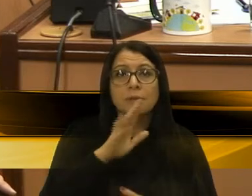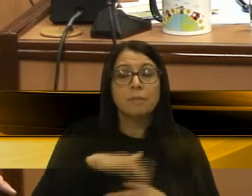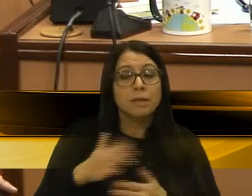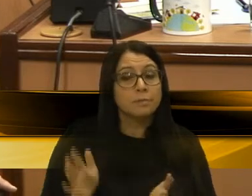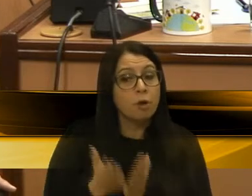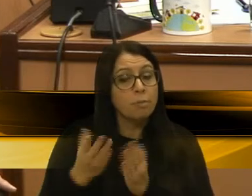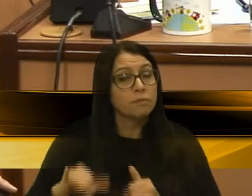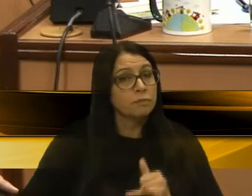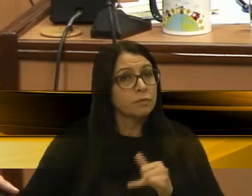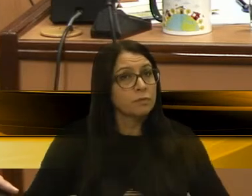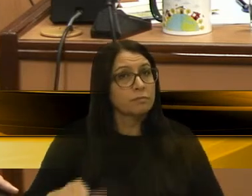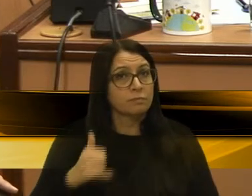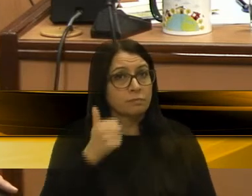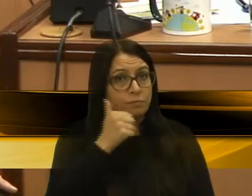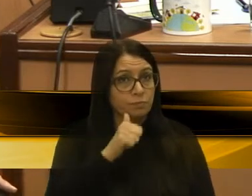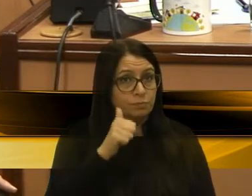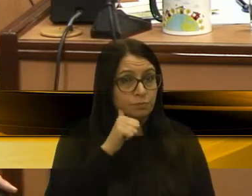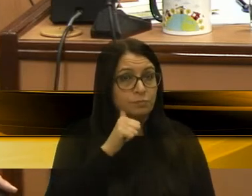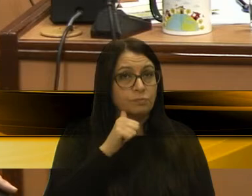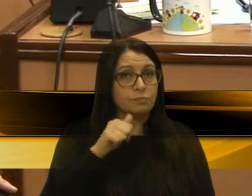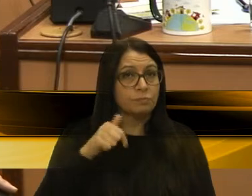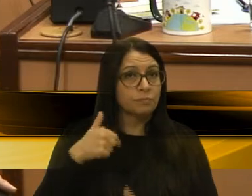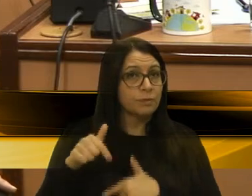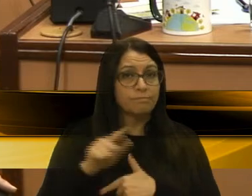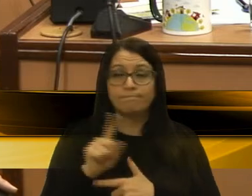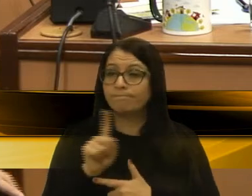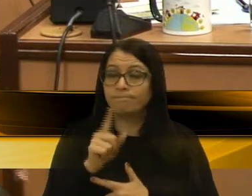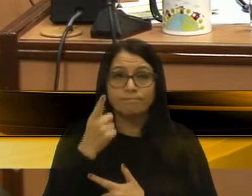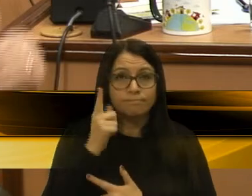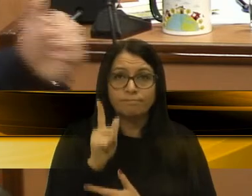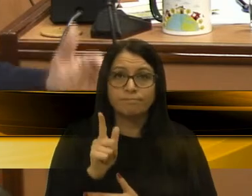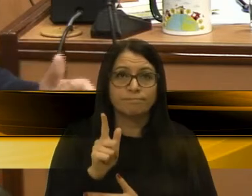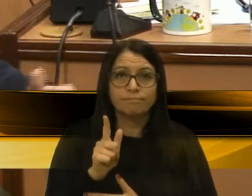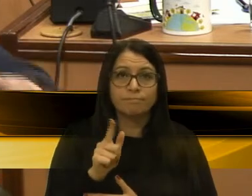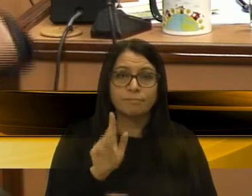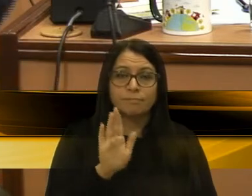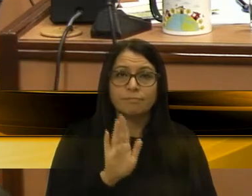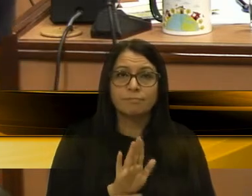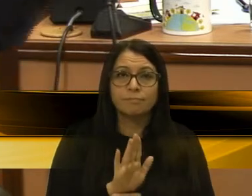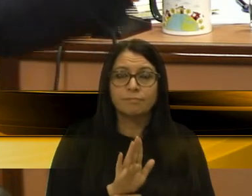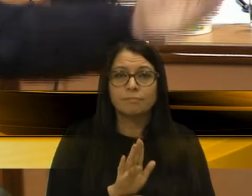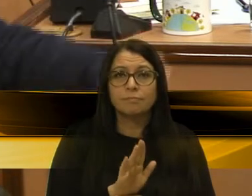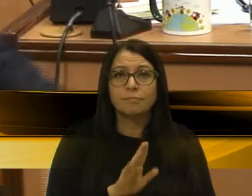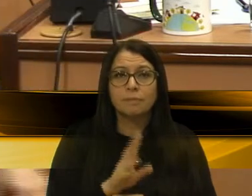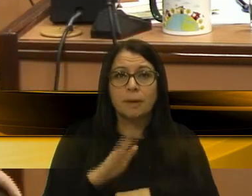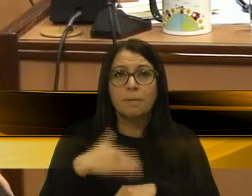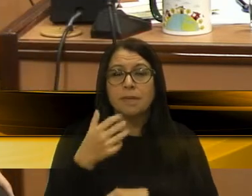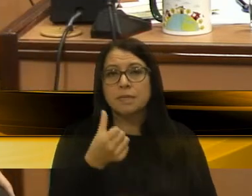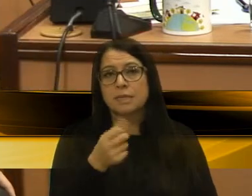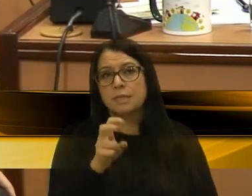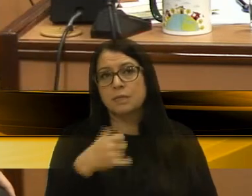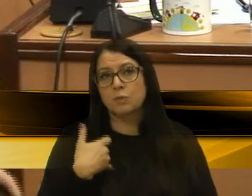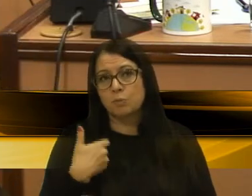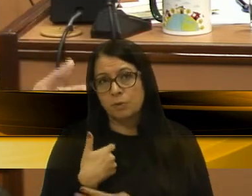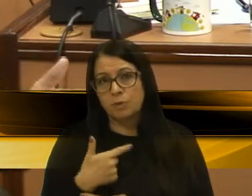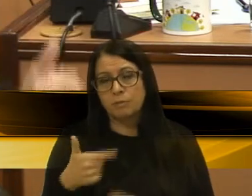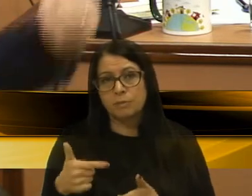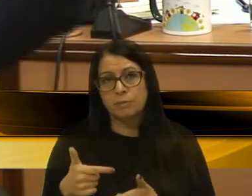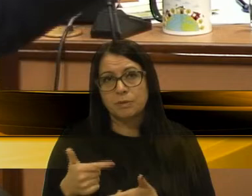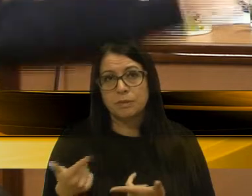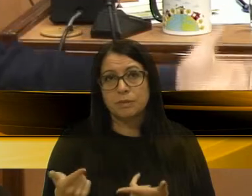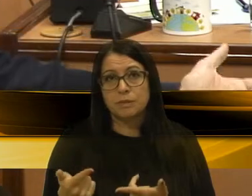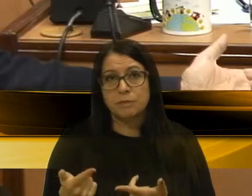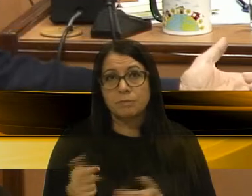pobres, as mulheres, os trabalhadores não vão conseguir contribuir para mais de 65 anos, ao invés